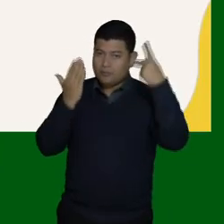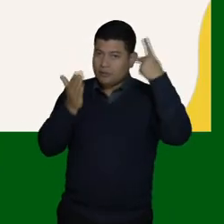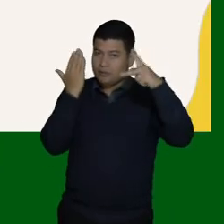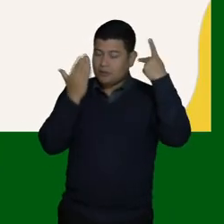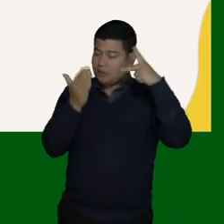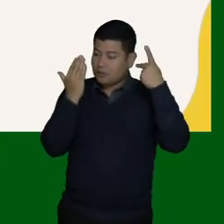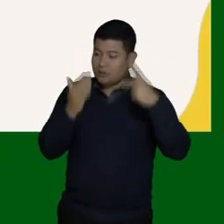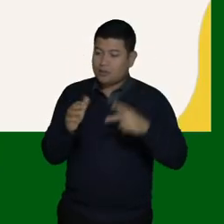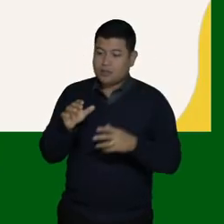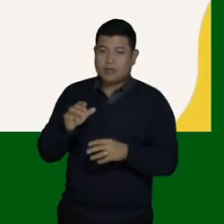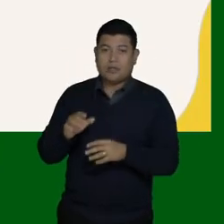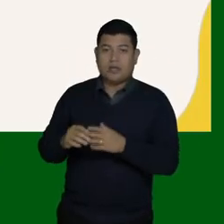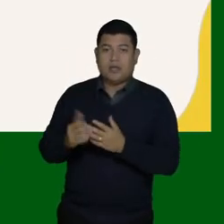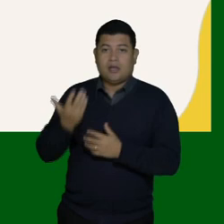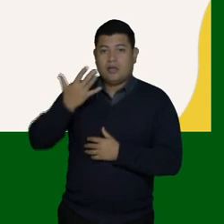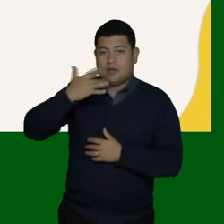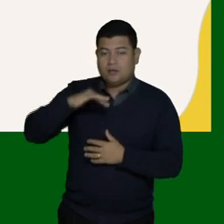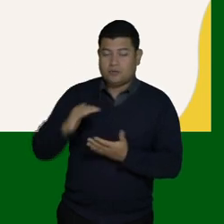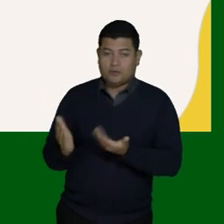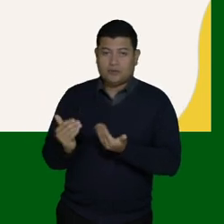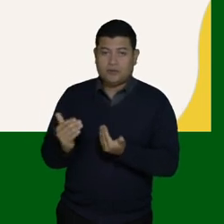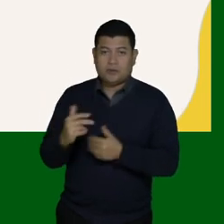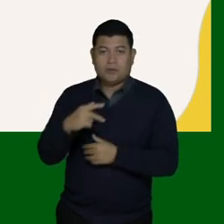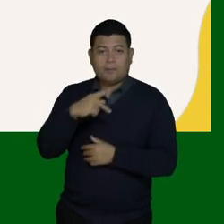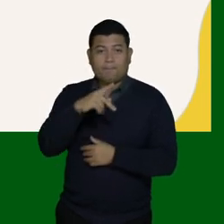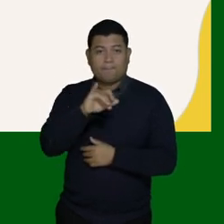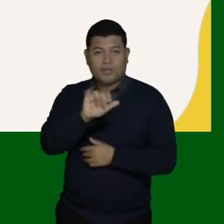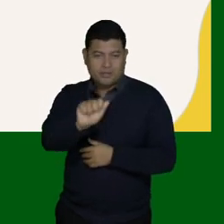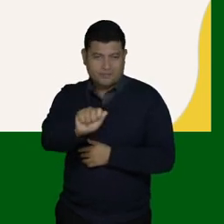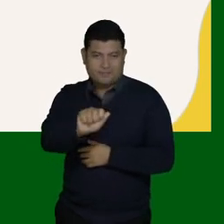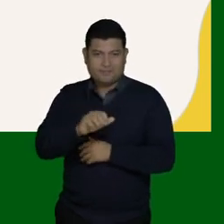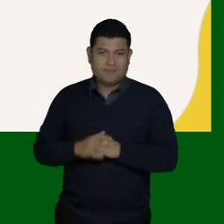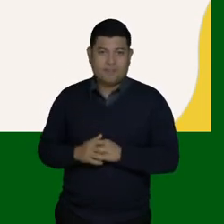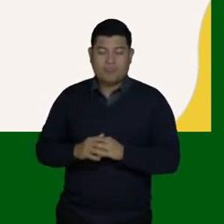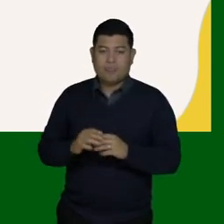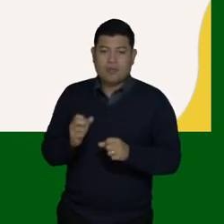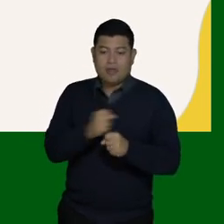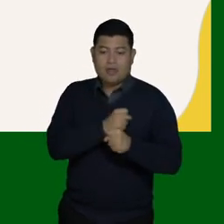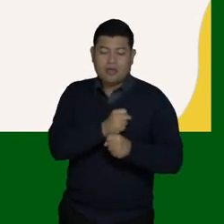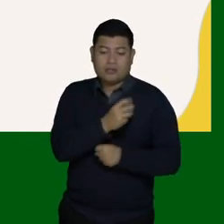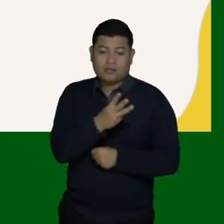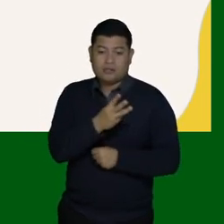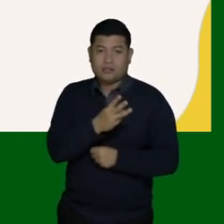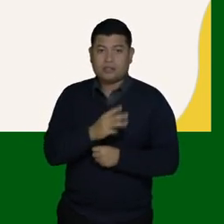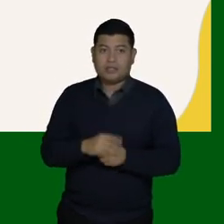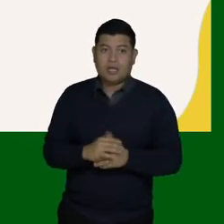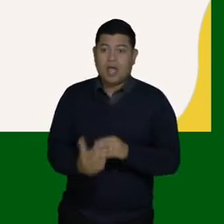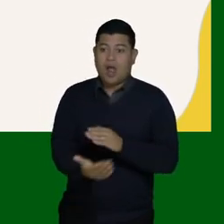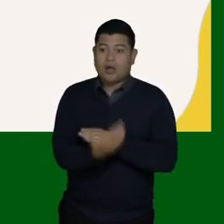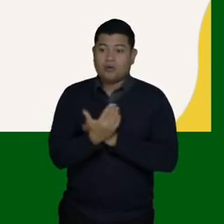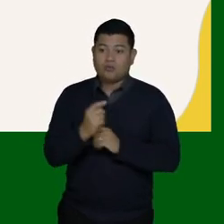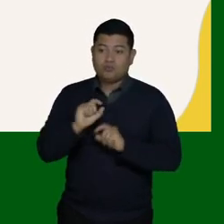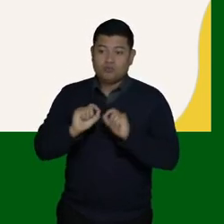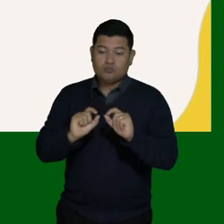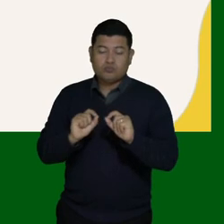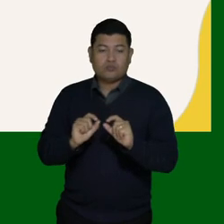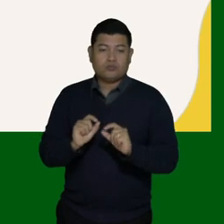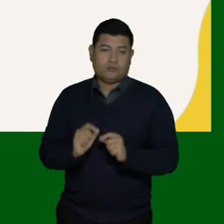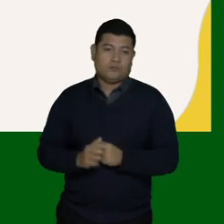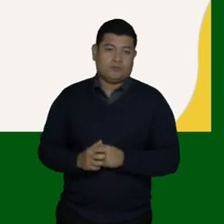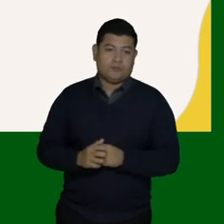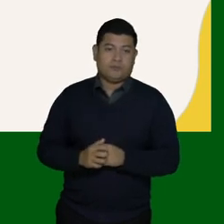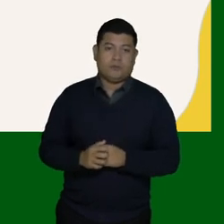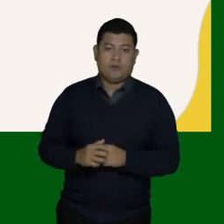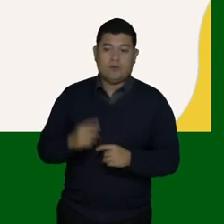adolescência que nos últimos 3S anos foi um grande ganho que o núcleo teve porque o psiquiatra também já